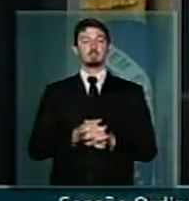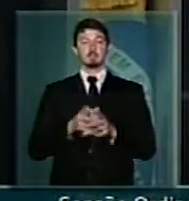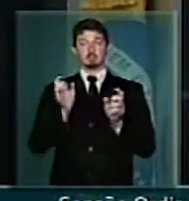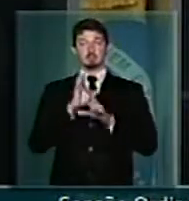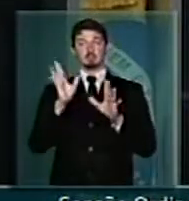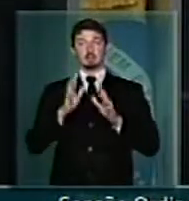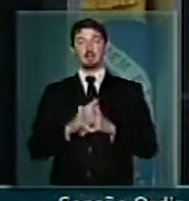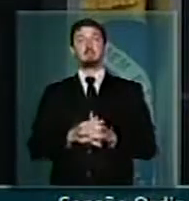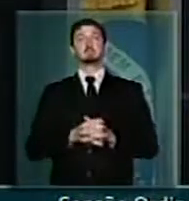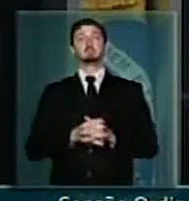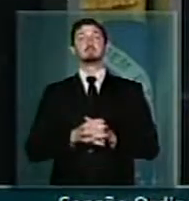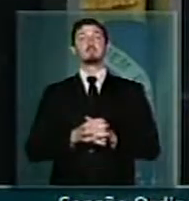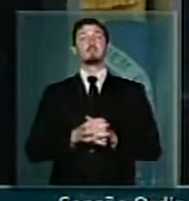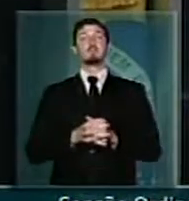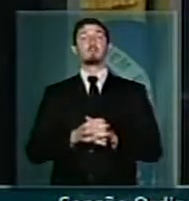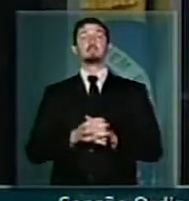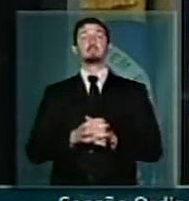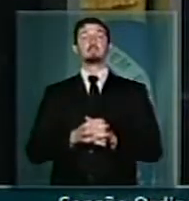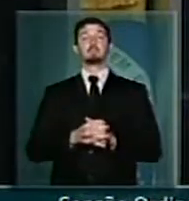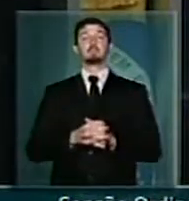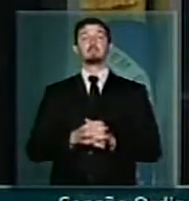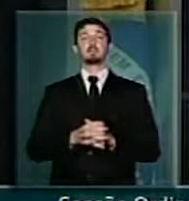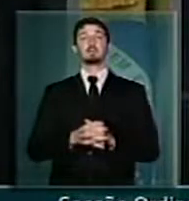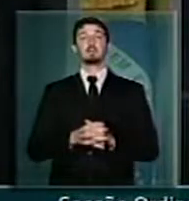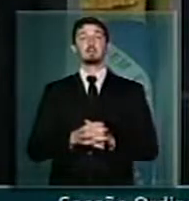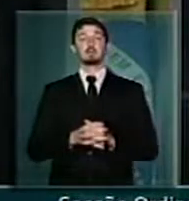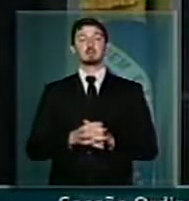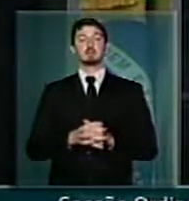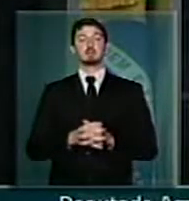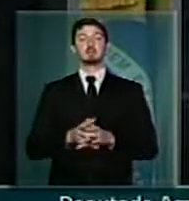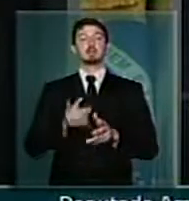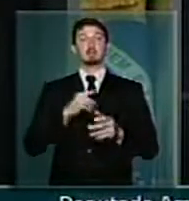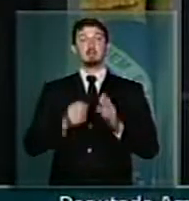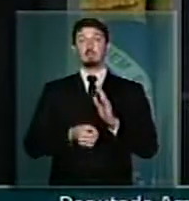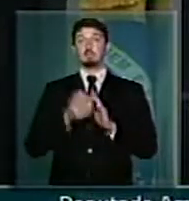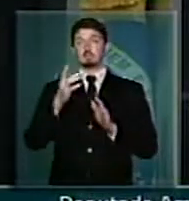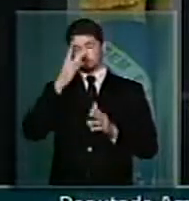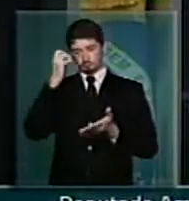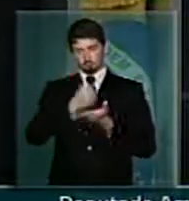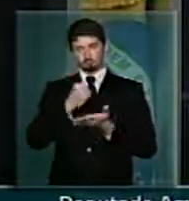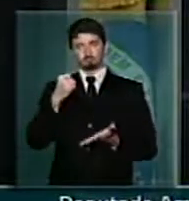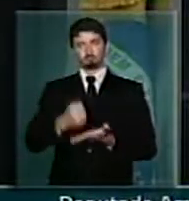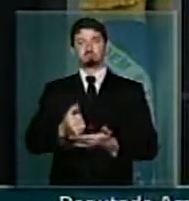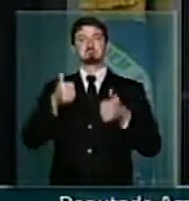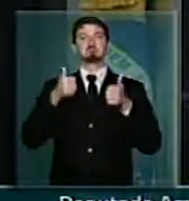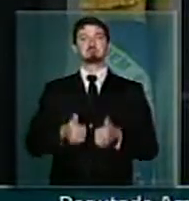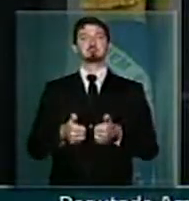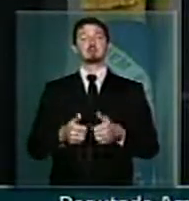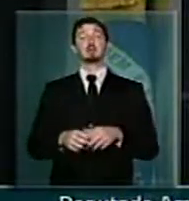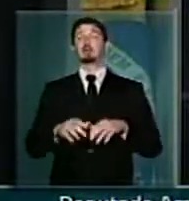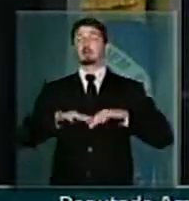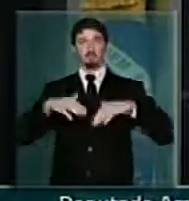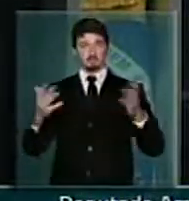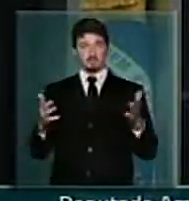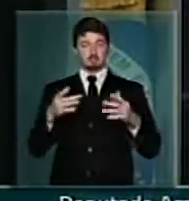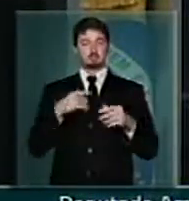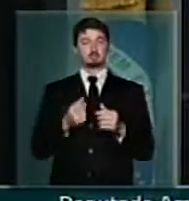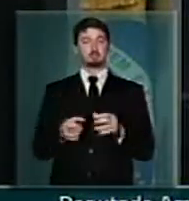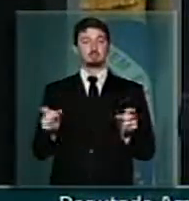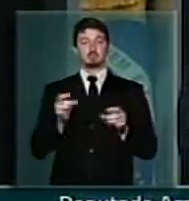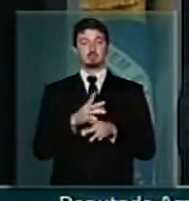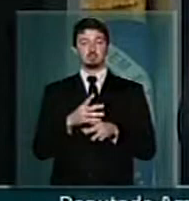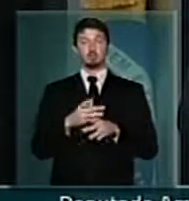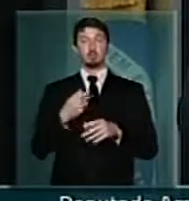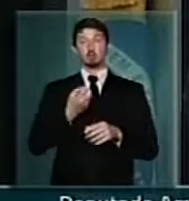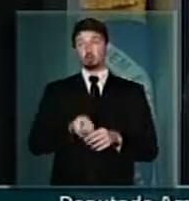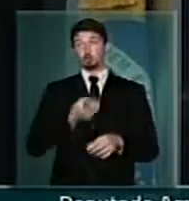Concluir. E diversos desses tiveram seus vínculos desprecarizados. Enfim, eu vou deixar